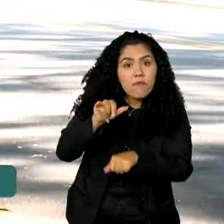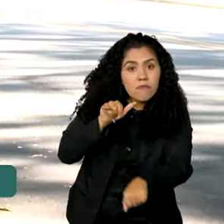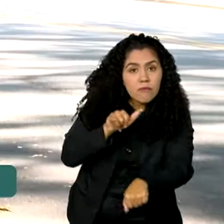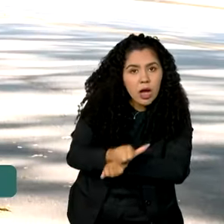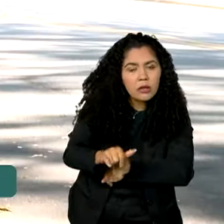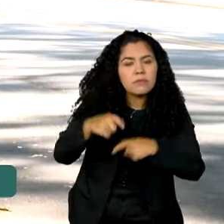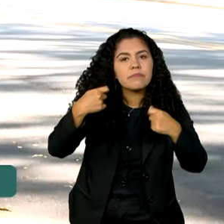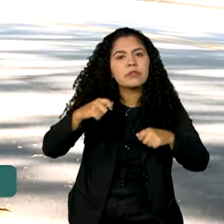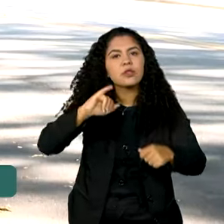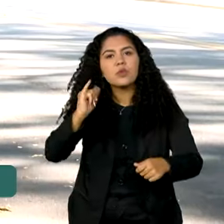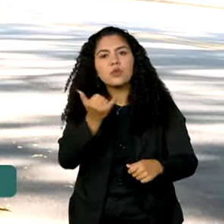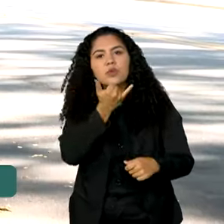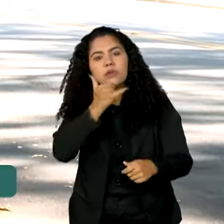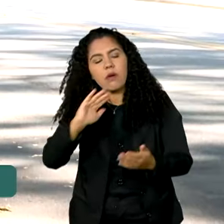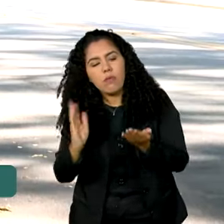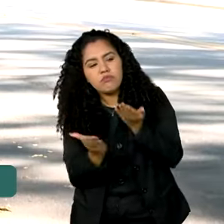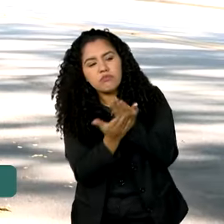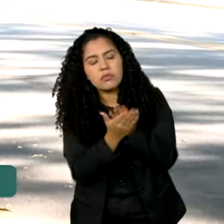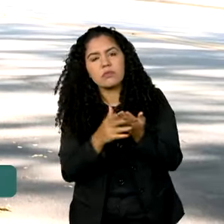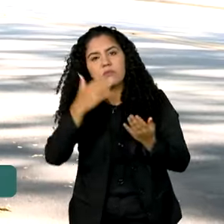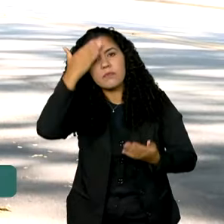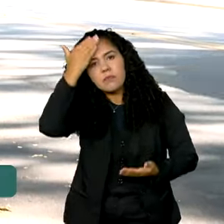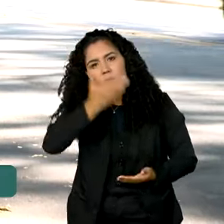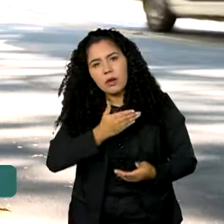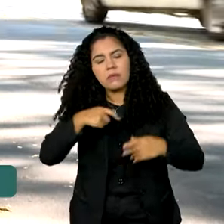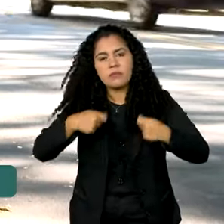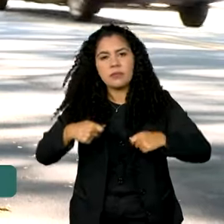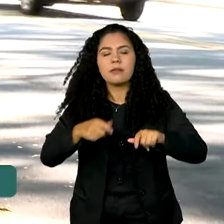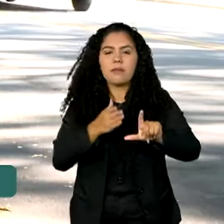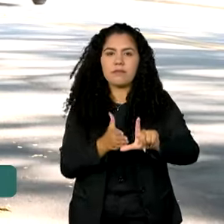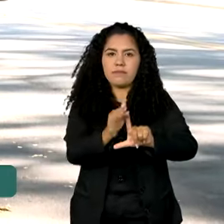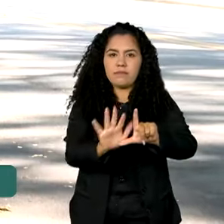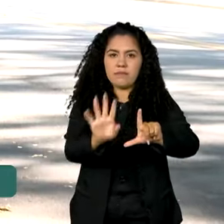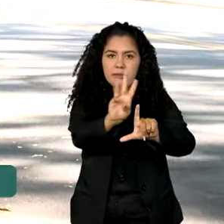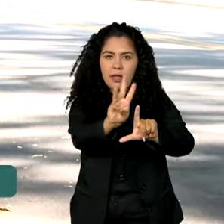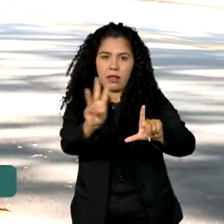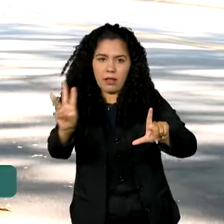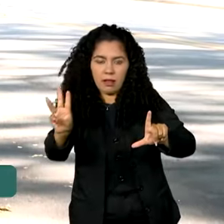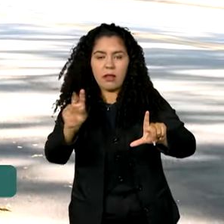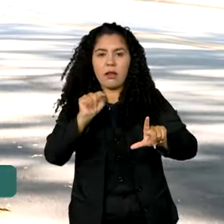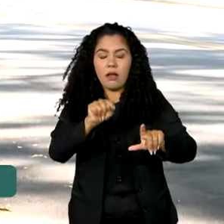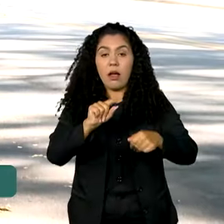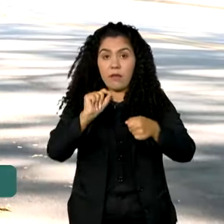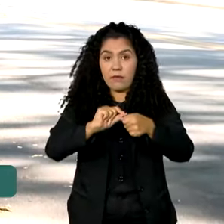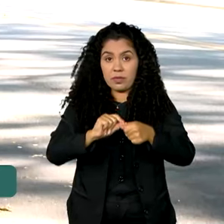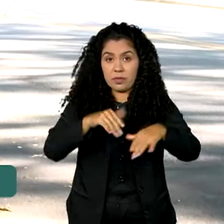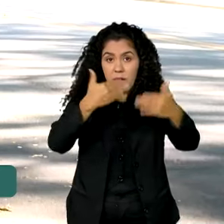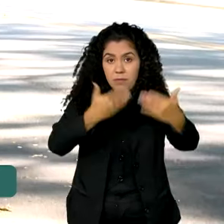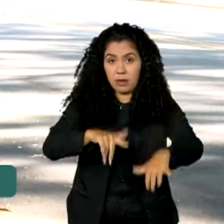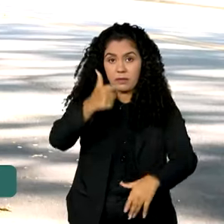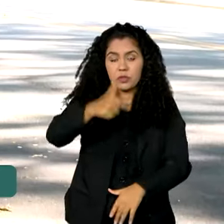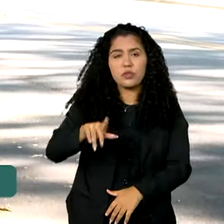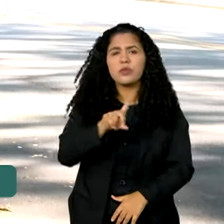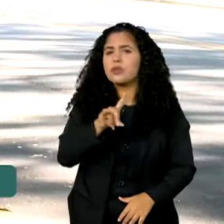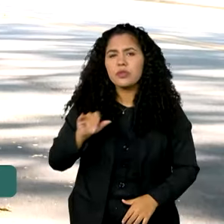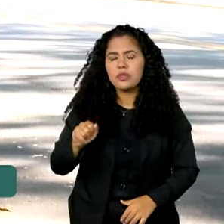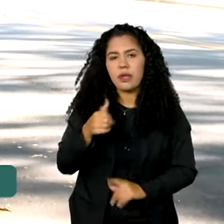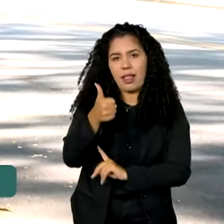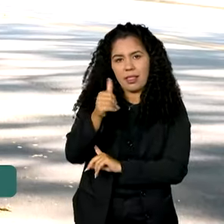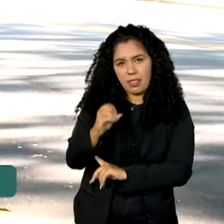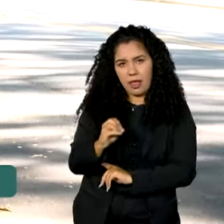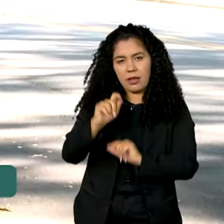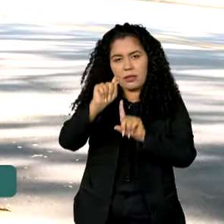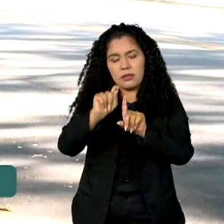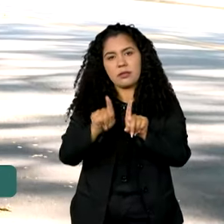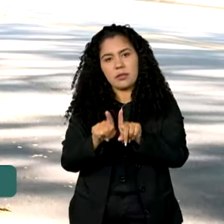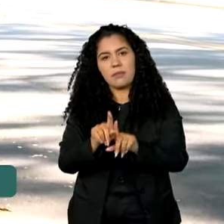tenha justificativa e deve ser feito por meio da página do participante. A reaplicação acontecerá nos dias 10 e 11